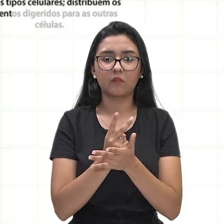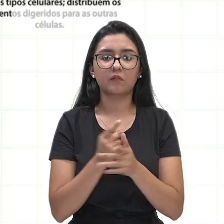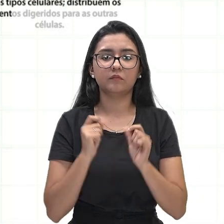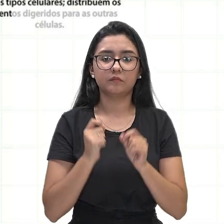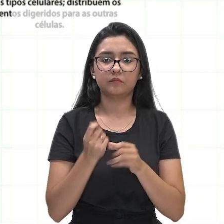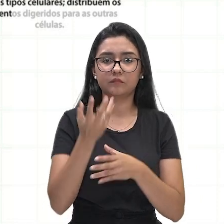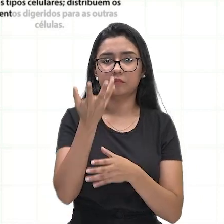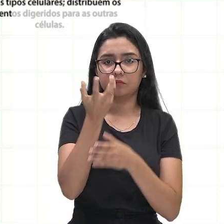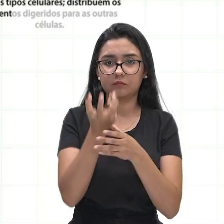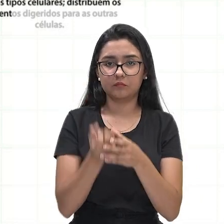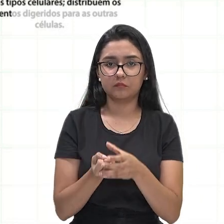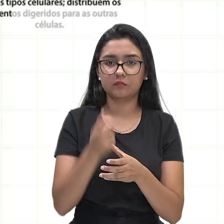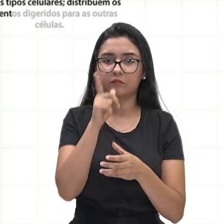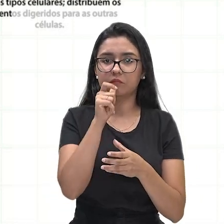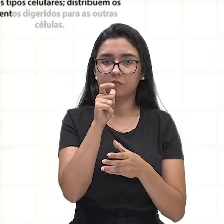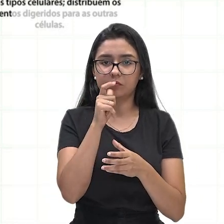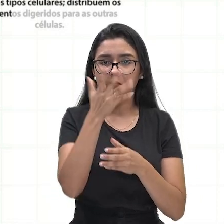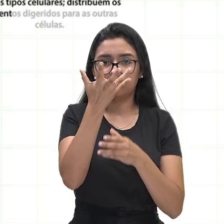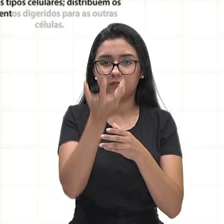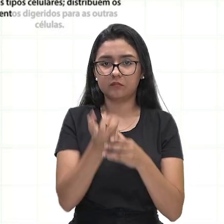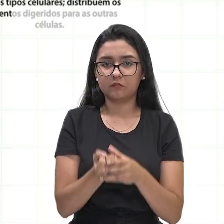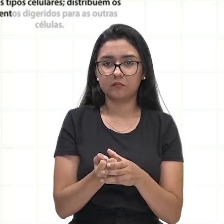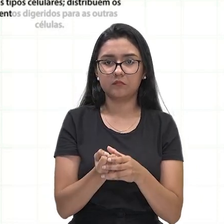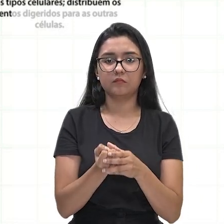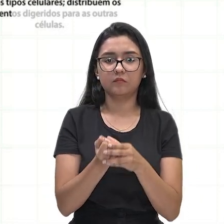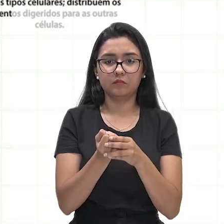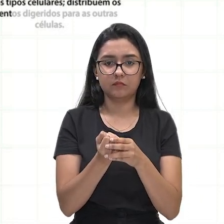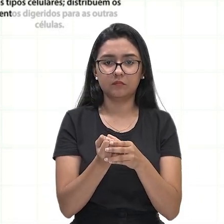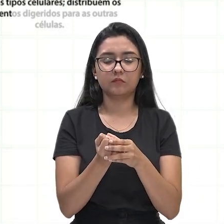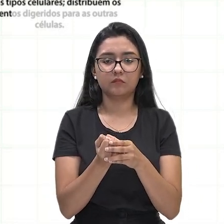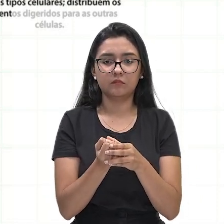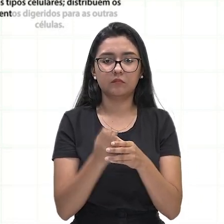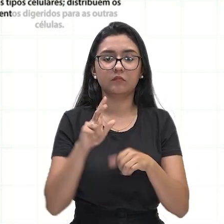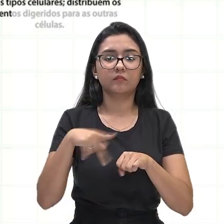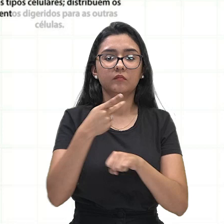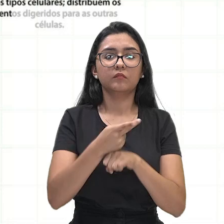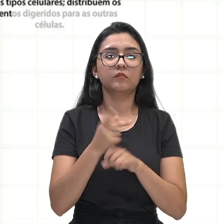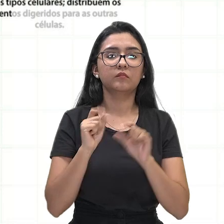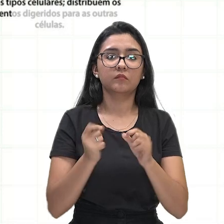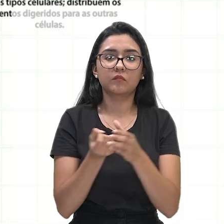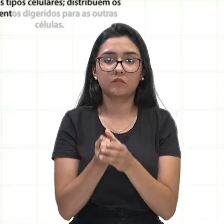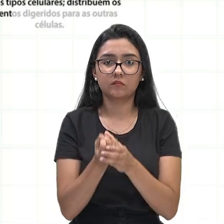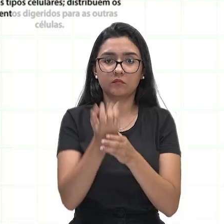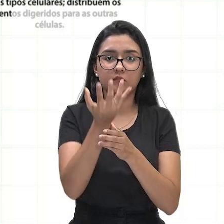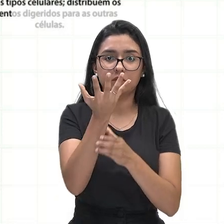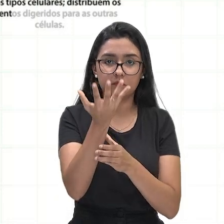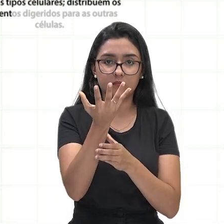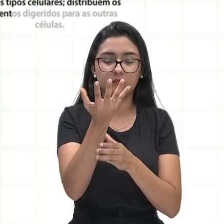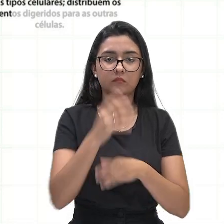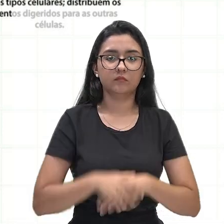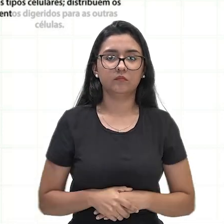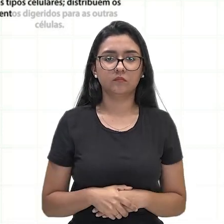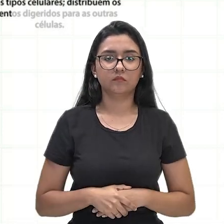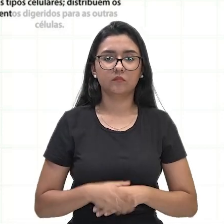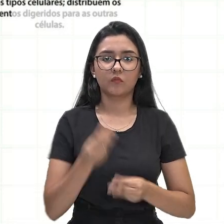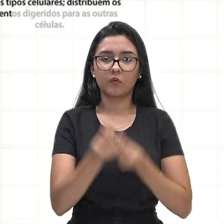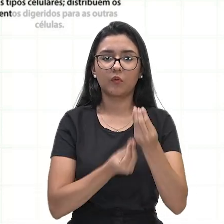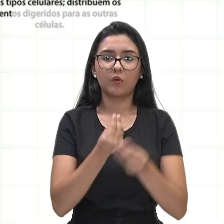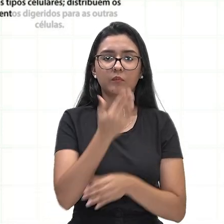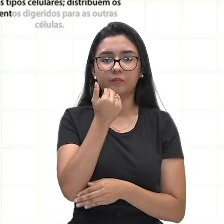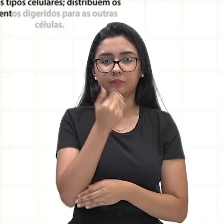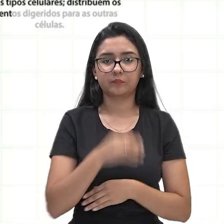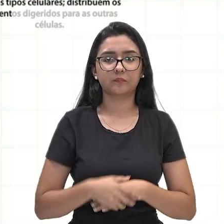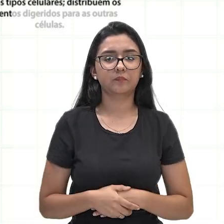esse fluxo de água penetre aí no corpo do organismo e ele possa depois liberar essa água. E como que ele